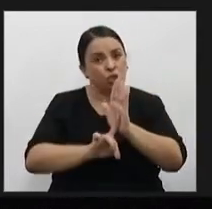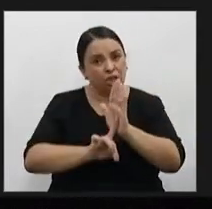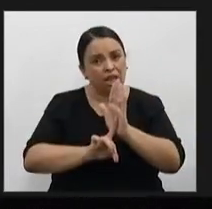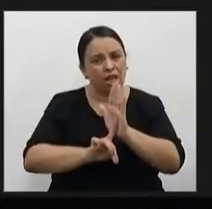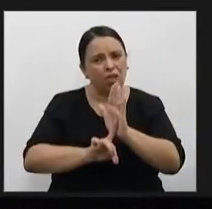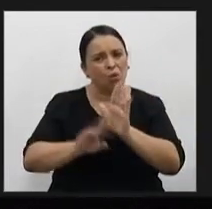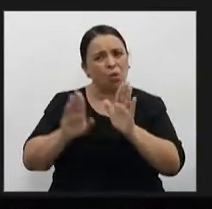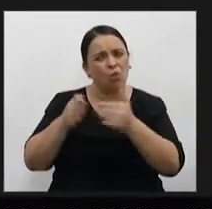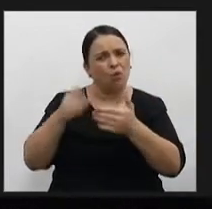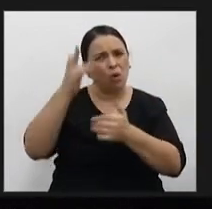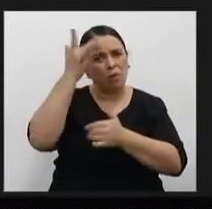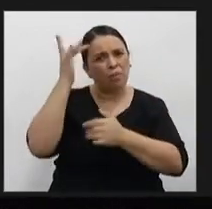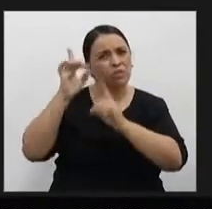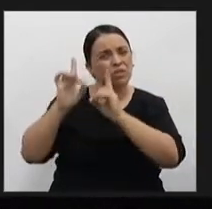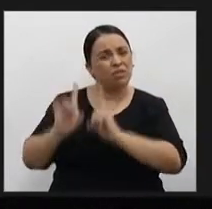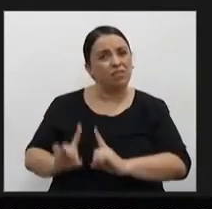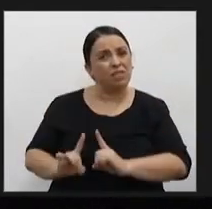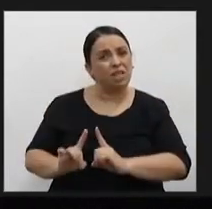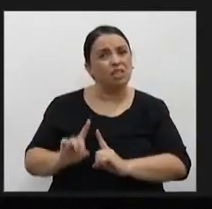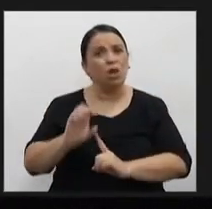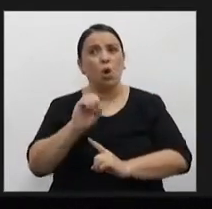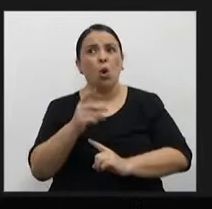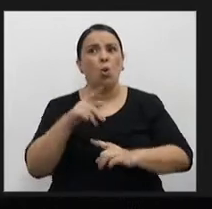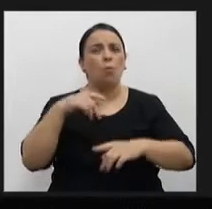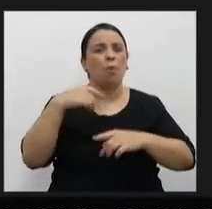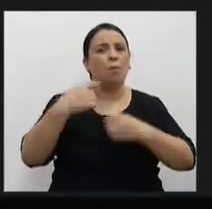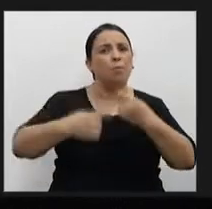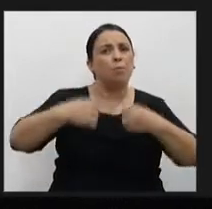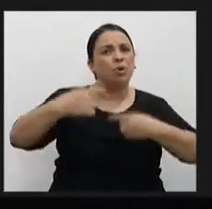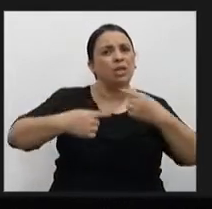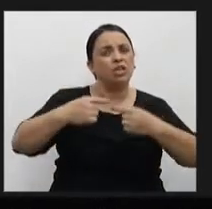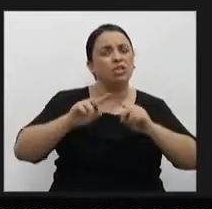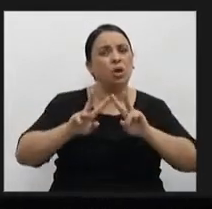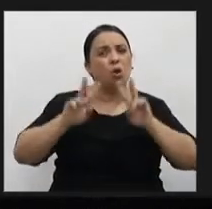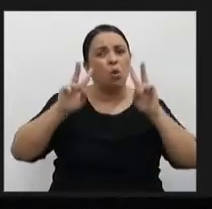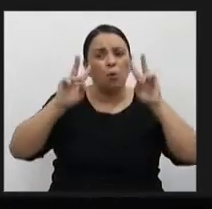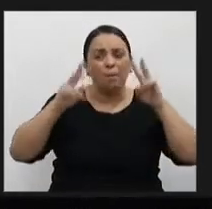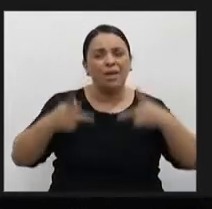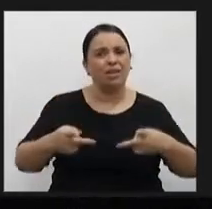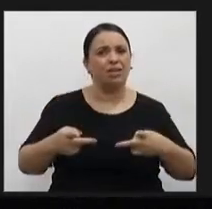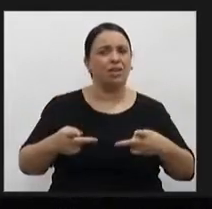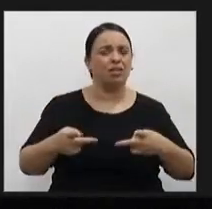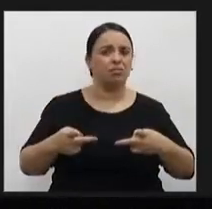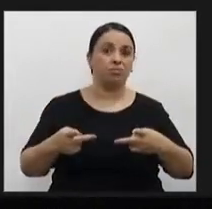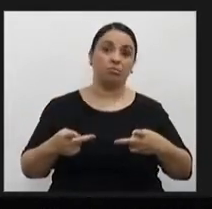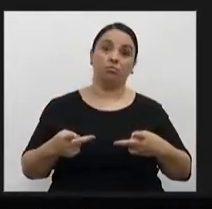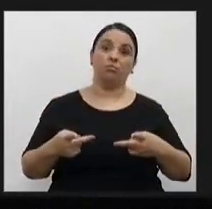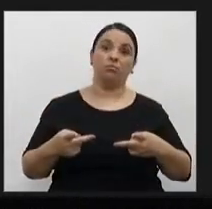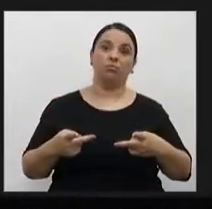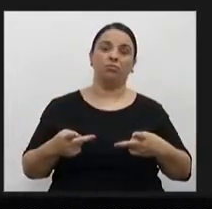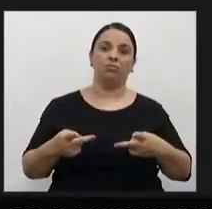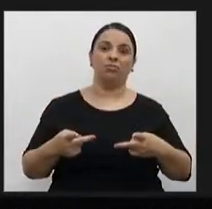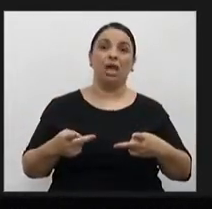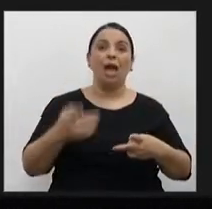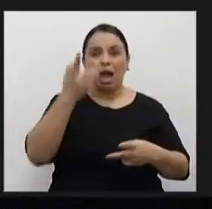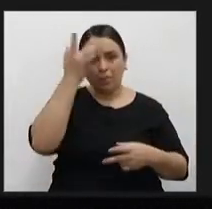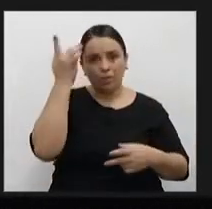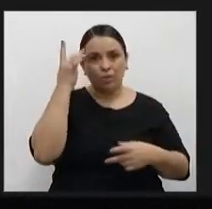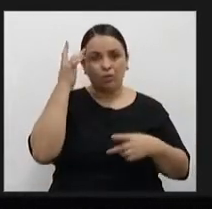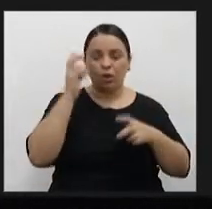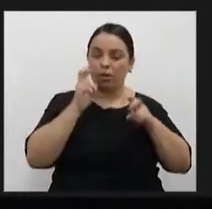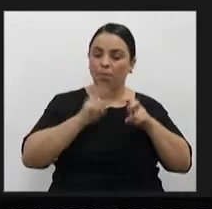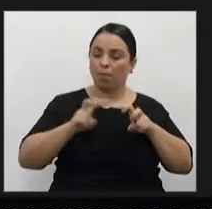com deficiência ou uma política humanitária. É uma pergunta que eles devem fazer quando eles forem sentar no